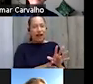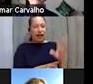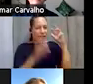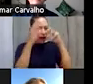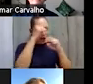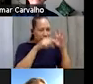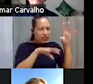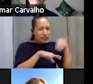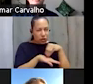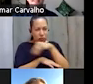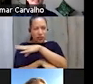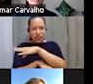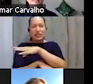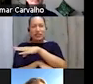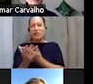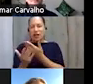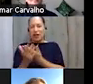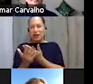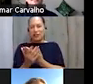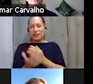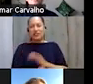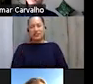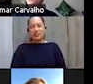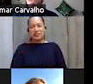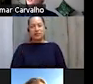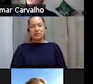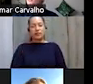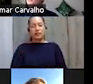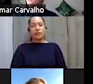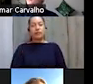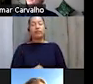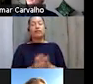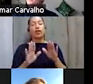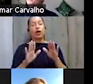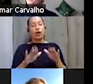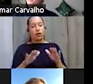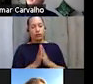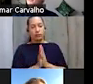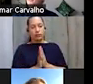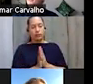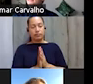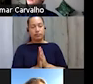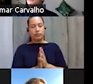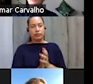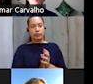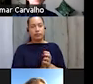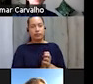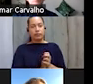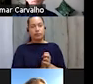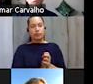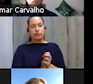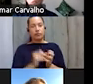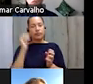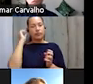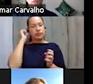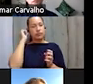sala de aula. Tá certo, tá bom, então. Olha só, Rosemary, nós temos tido